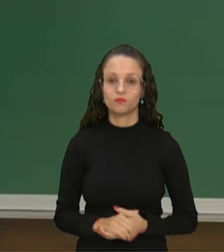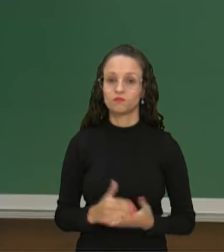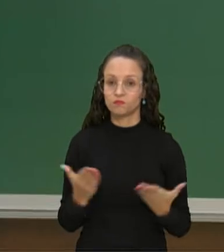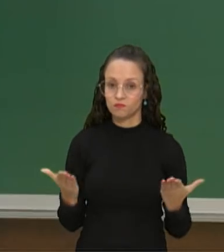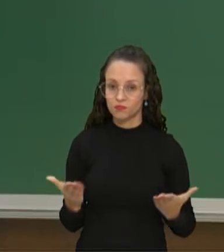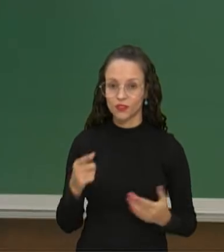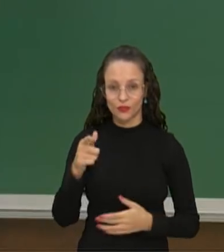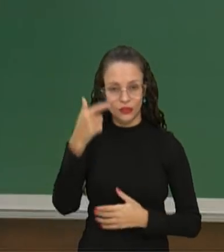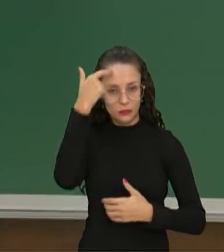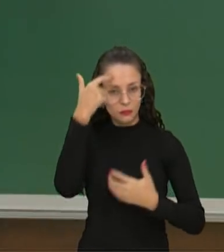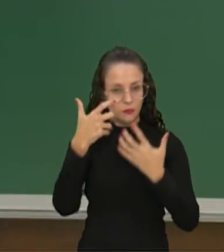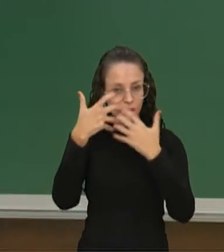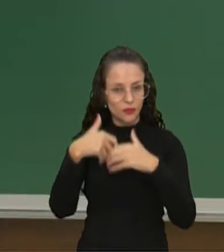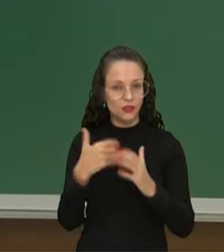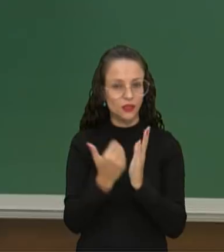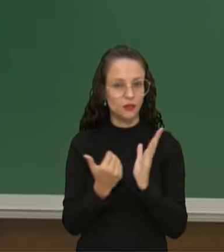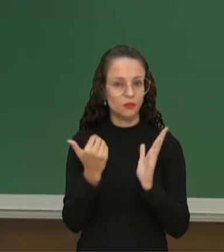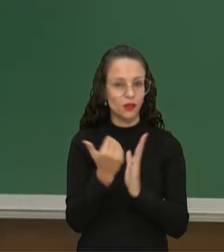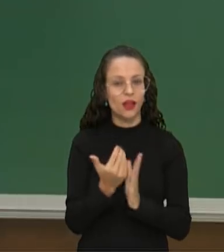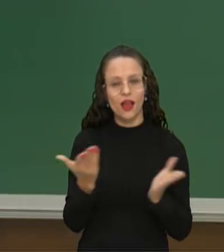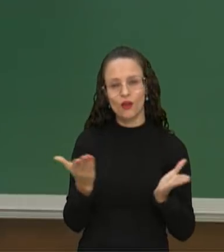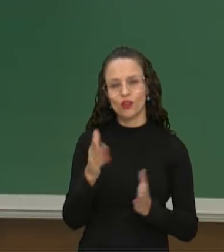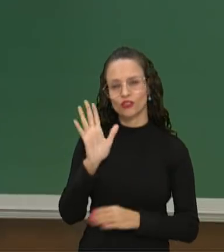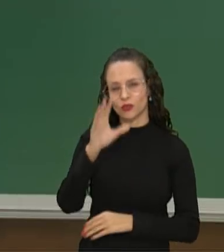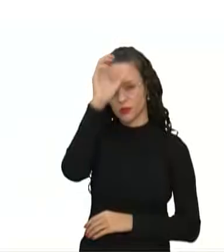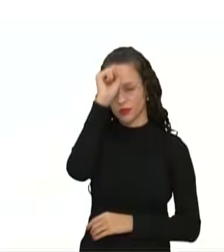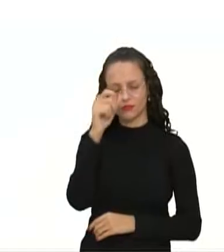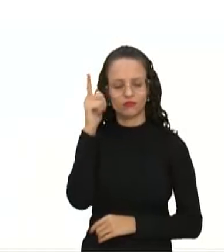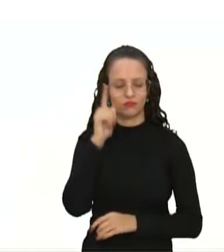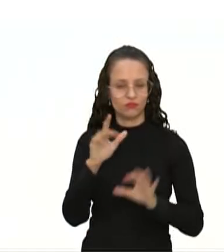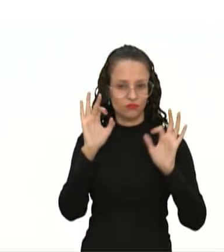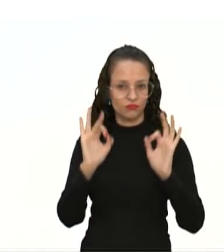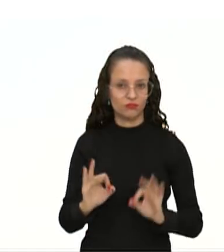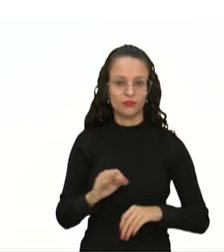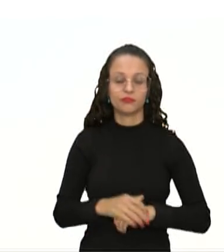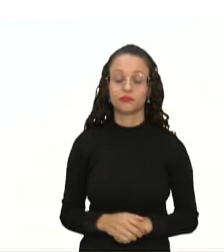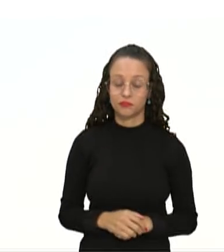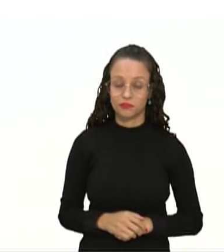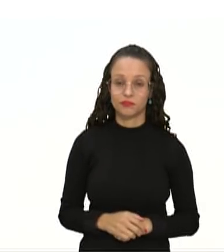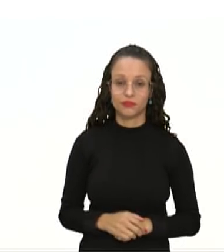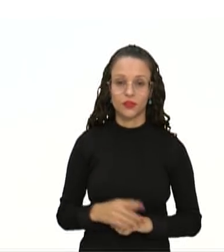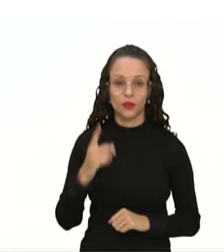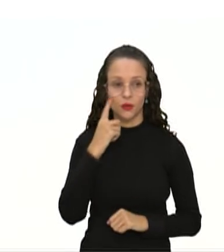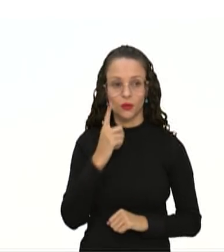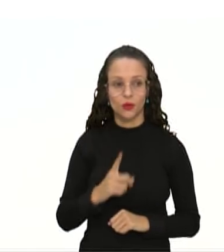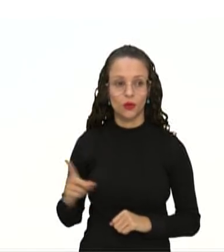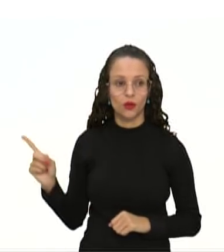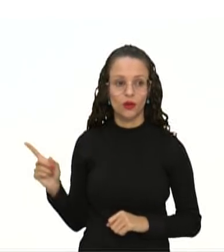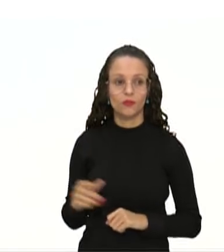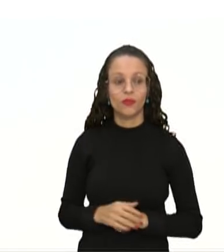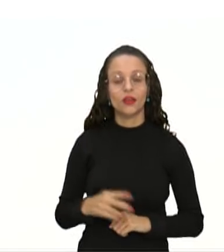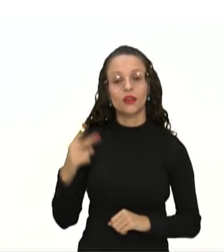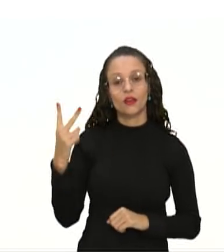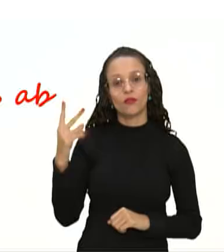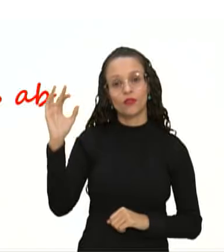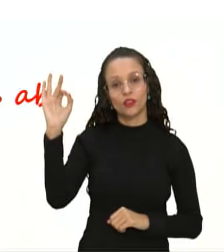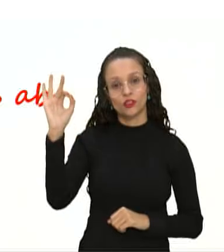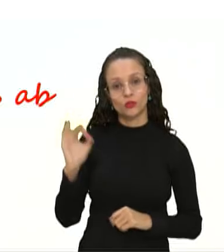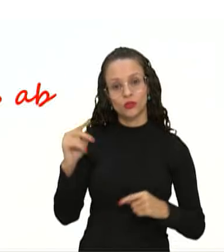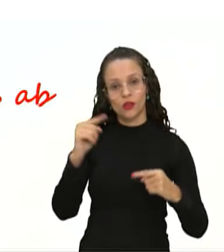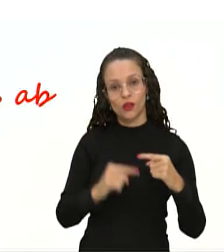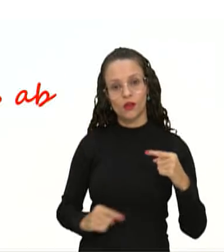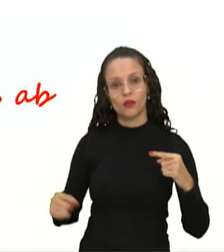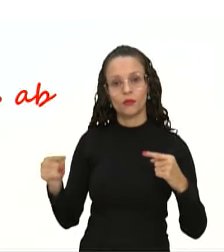Esse teve que pensar um pouquinho mais, né? Mas agora vocês já estão craques, vocês já conseguiram, garanto. Então vamos lá, gente. Está dizendo que houve 20% de